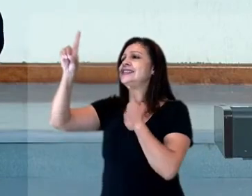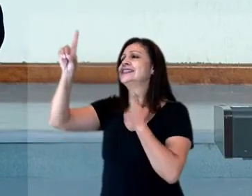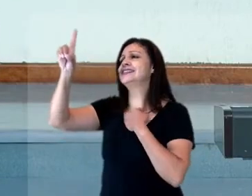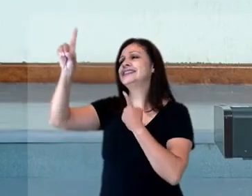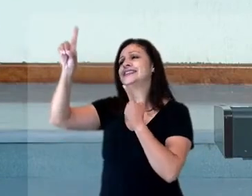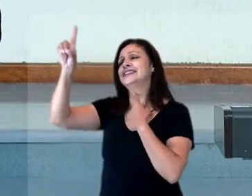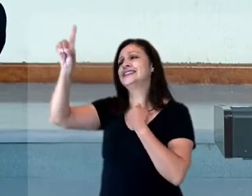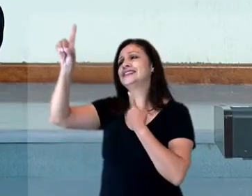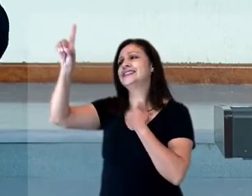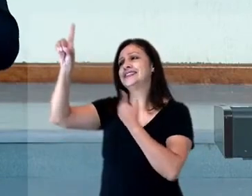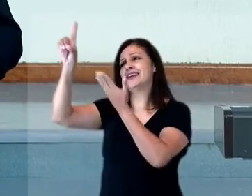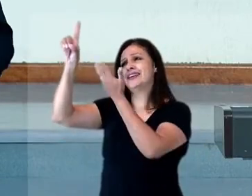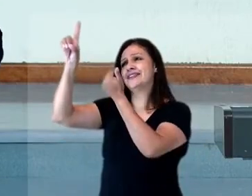sua vinda e pela vida eterna.